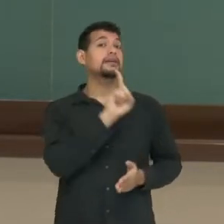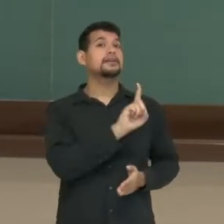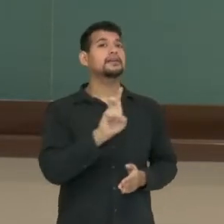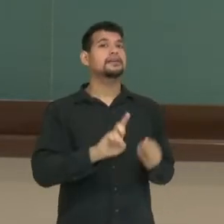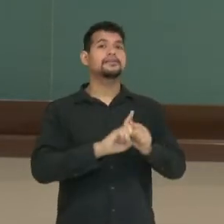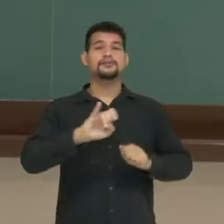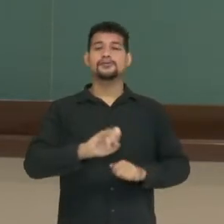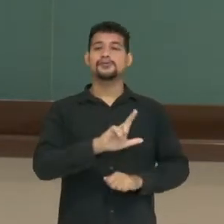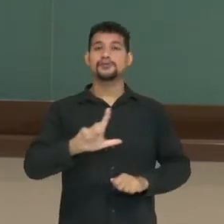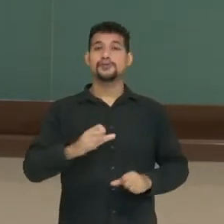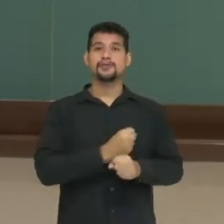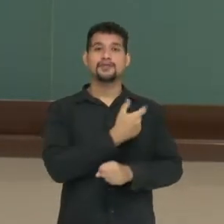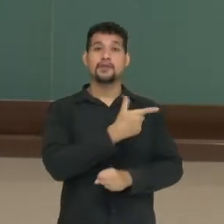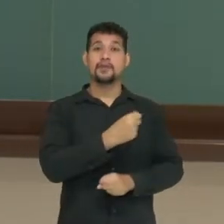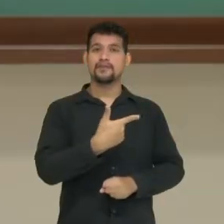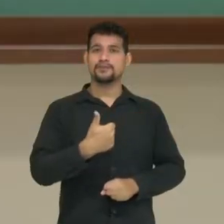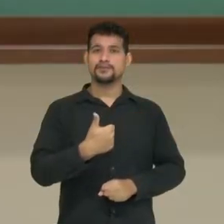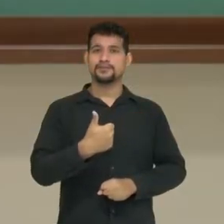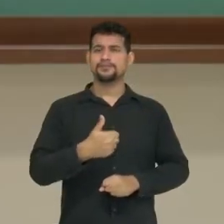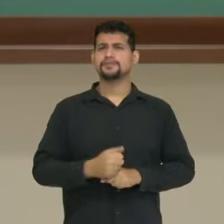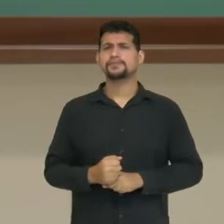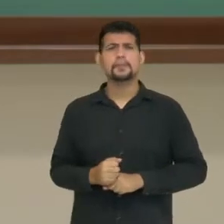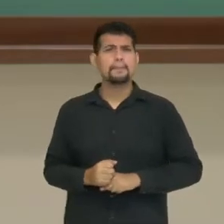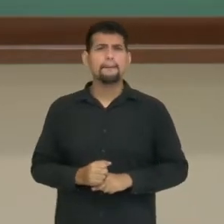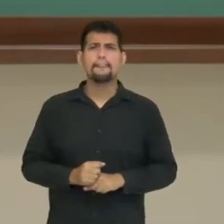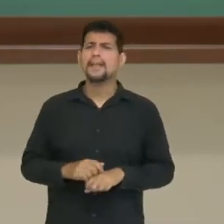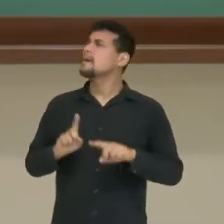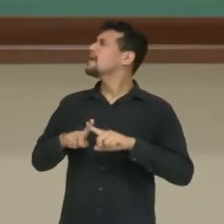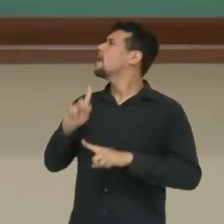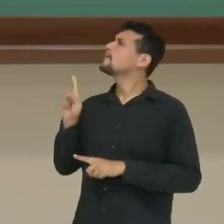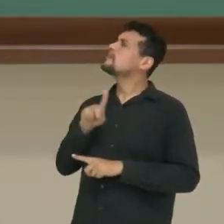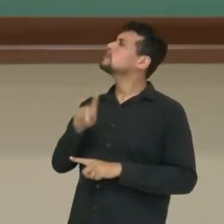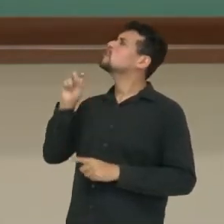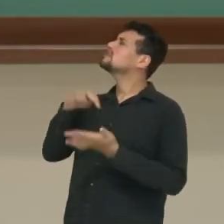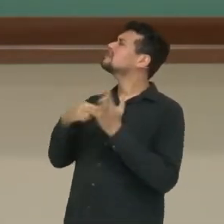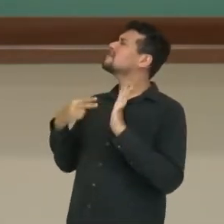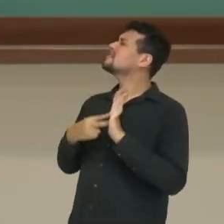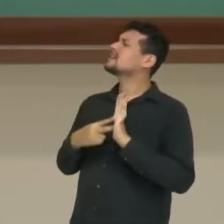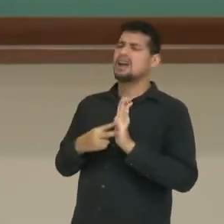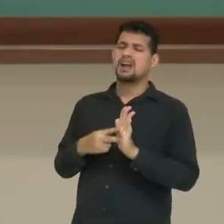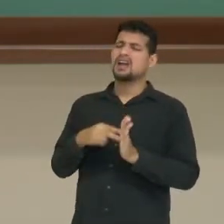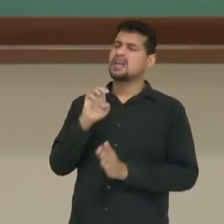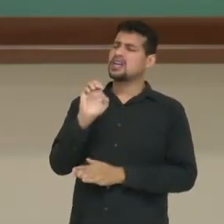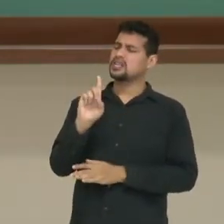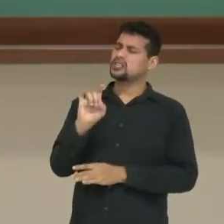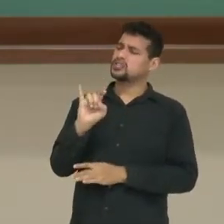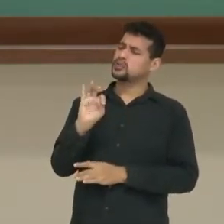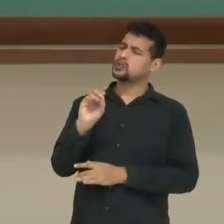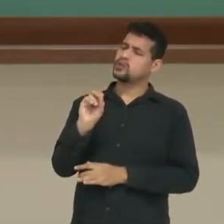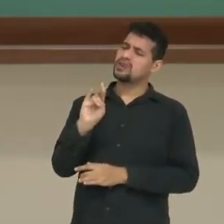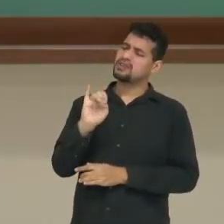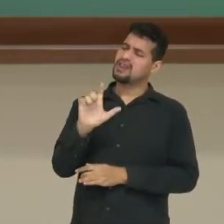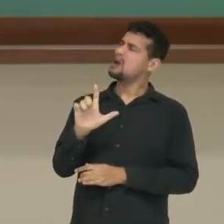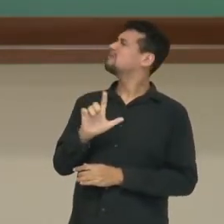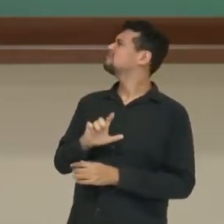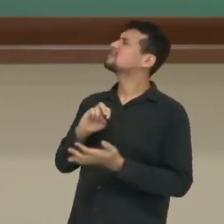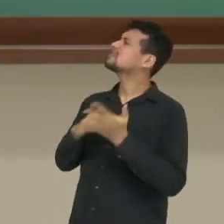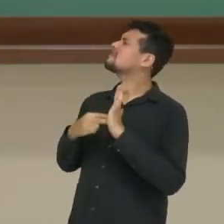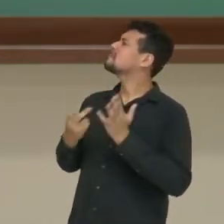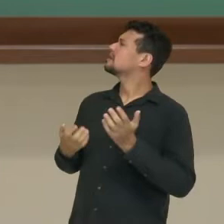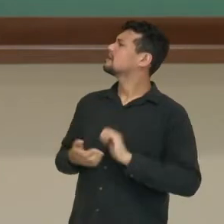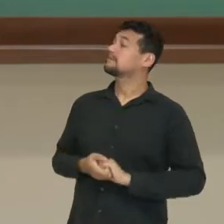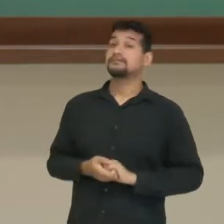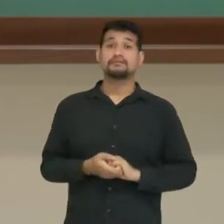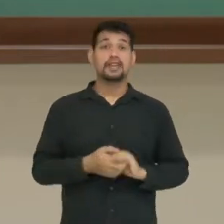de 2021. Mas, prof, o que é um editorial, né? Então, um editorial é um texto